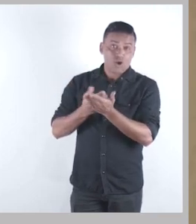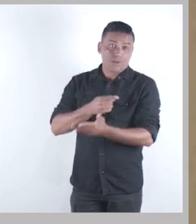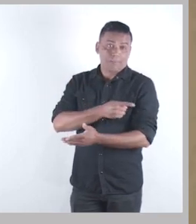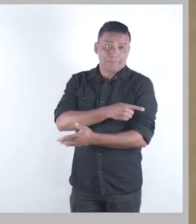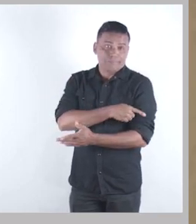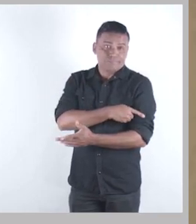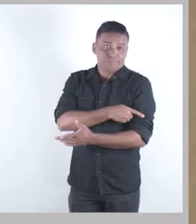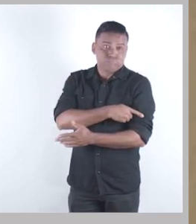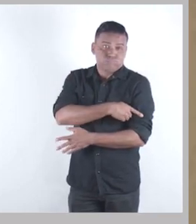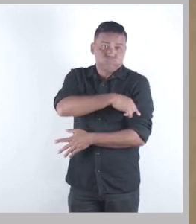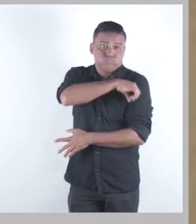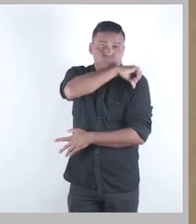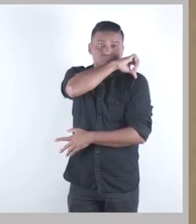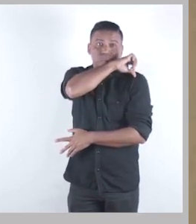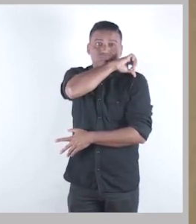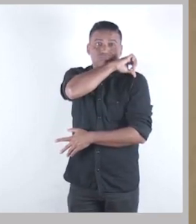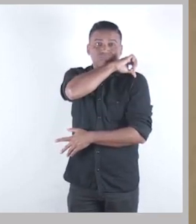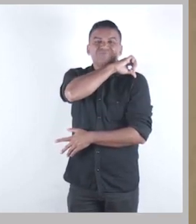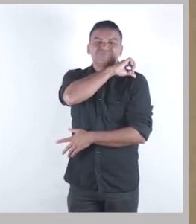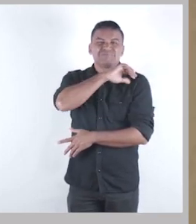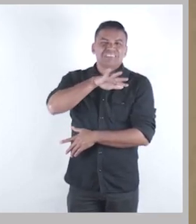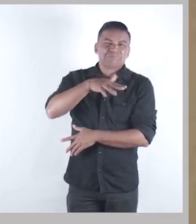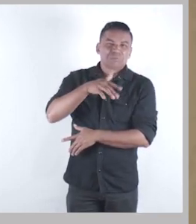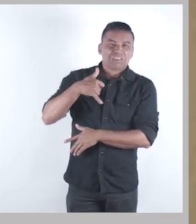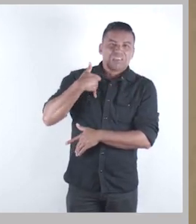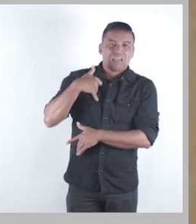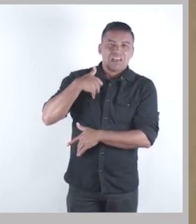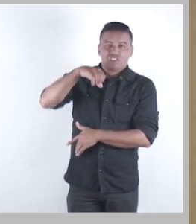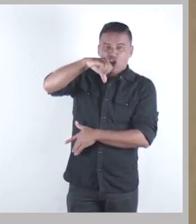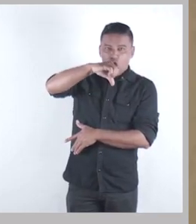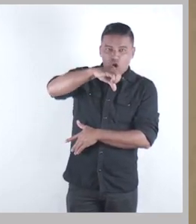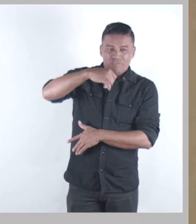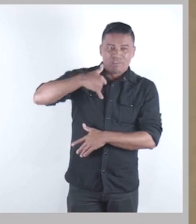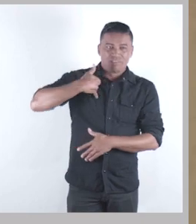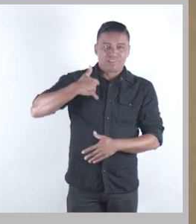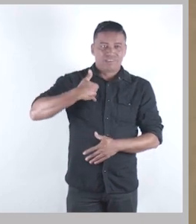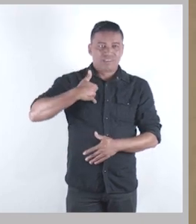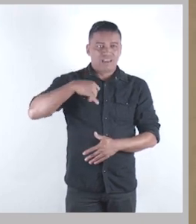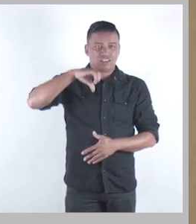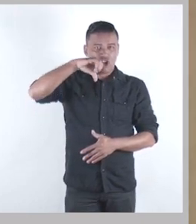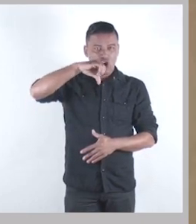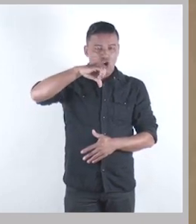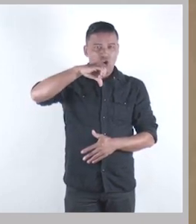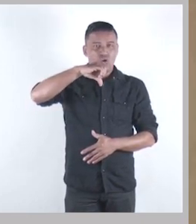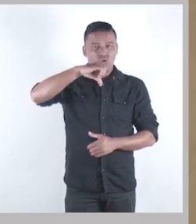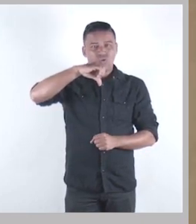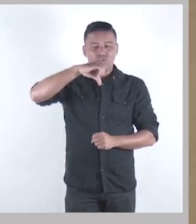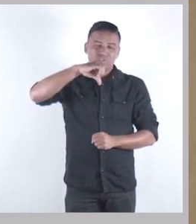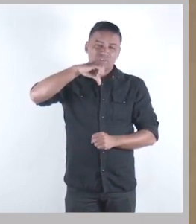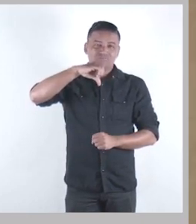primária, tinha 9 anos, acho que na quarta classe, já não me lembro muito bem.